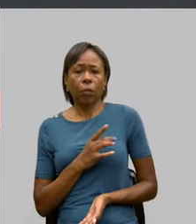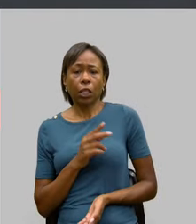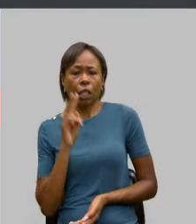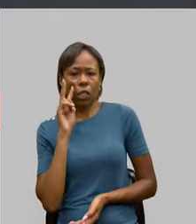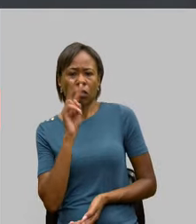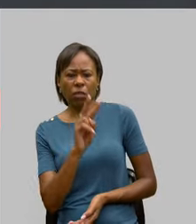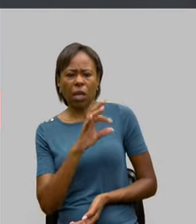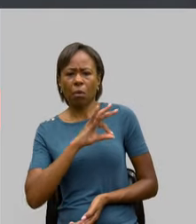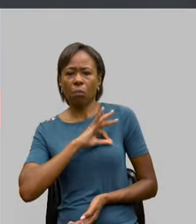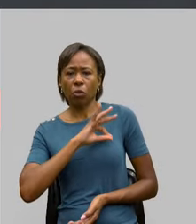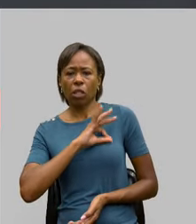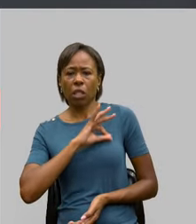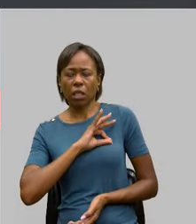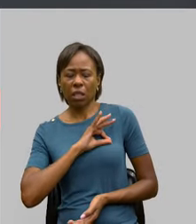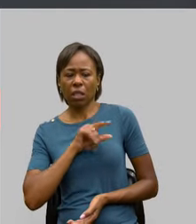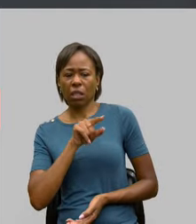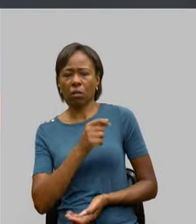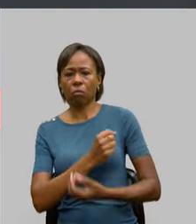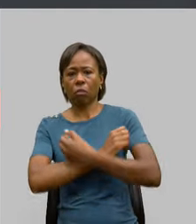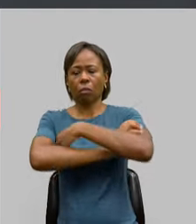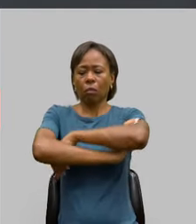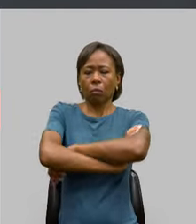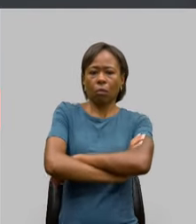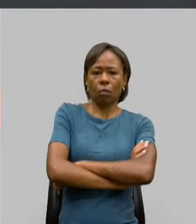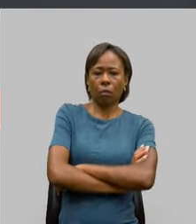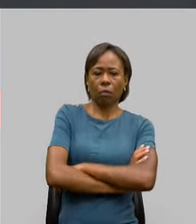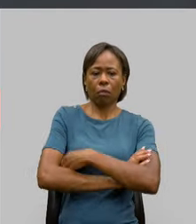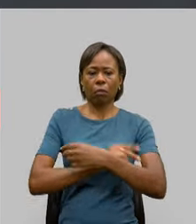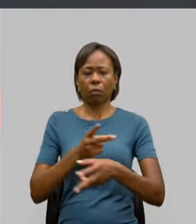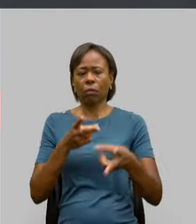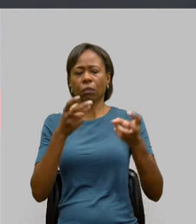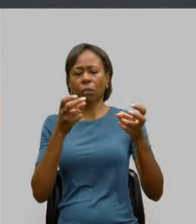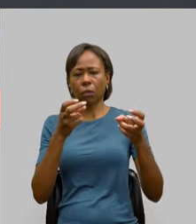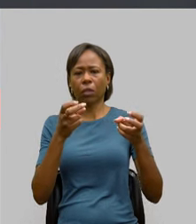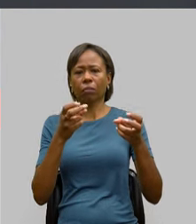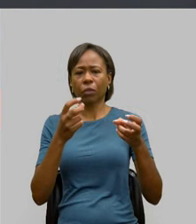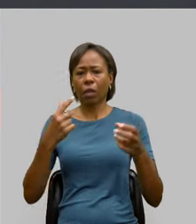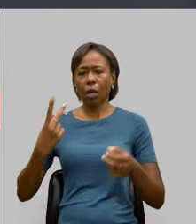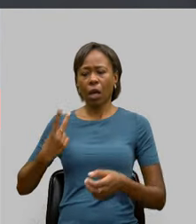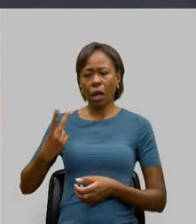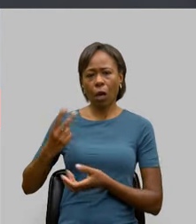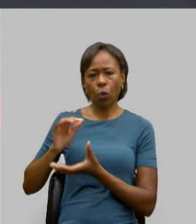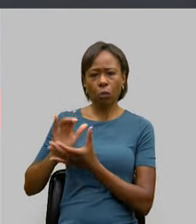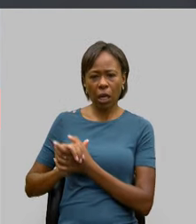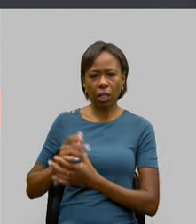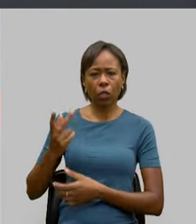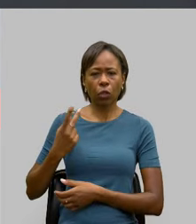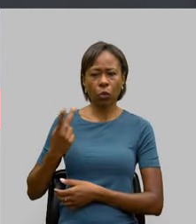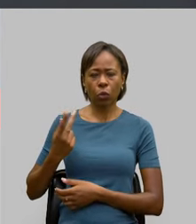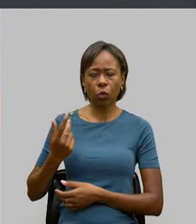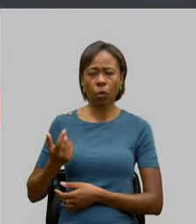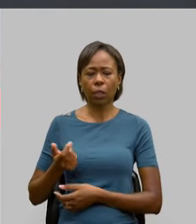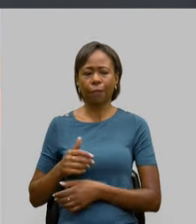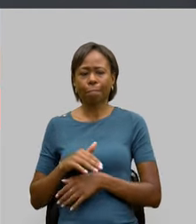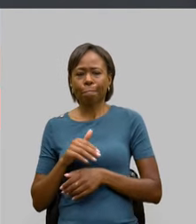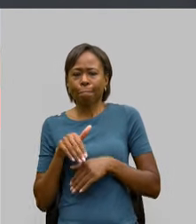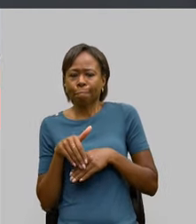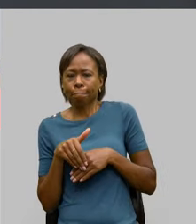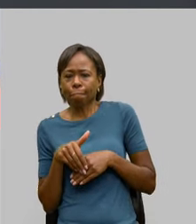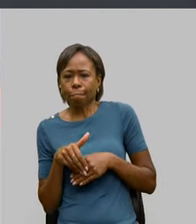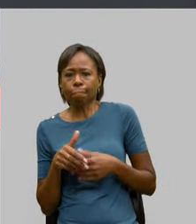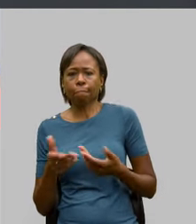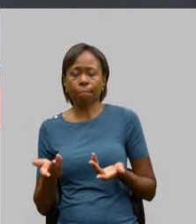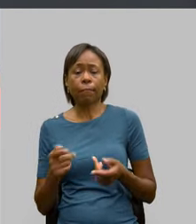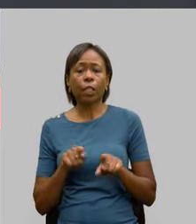pernas e intimida eu e o meu marido o delegado também ele colocou num